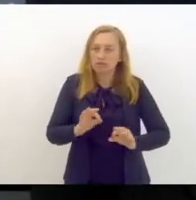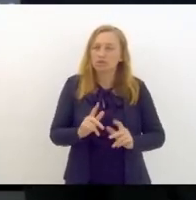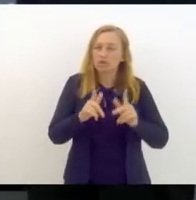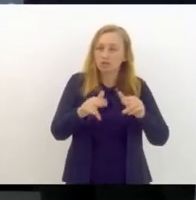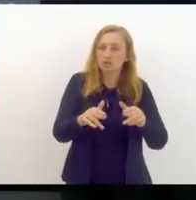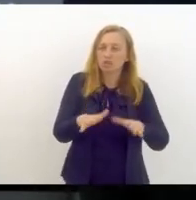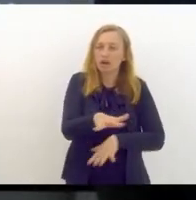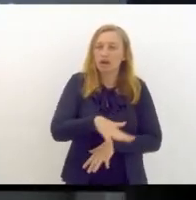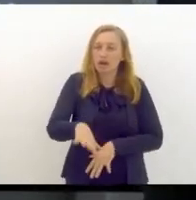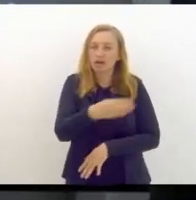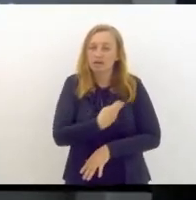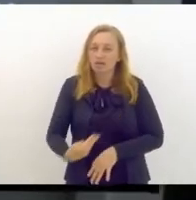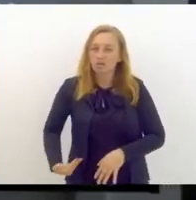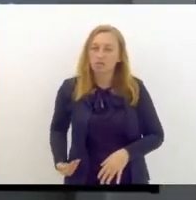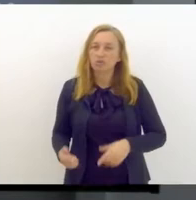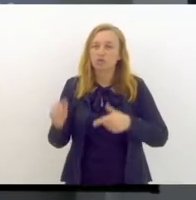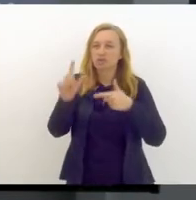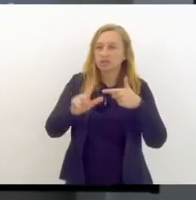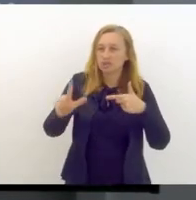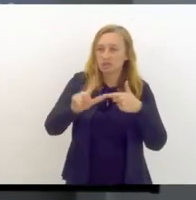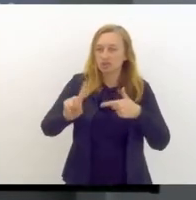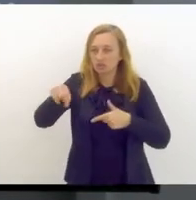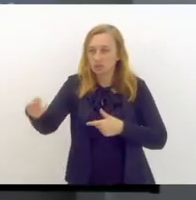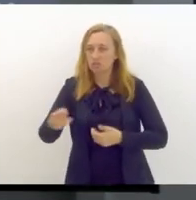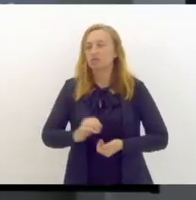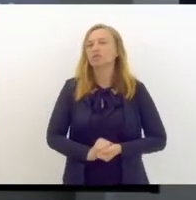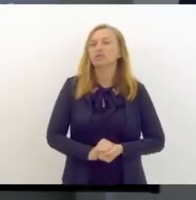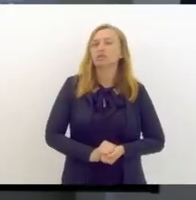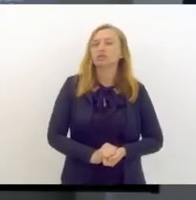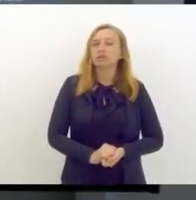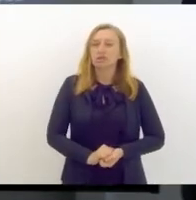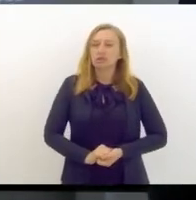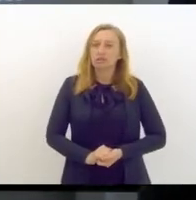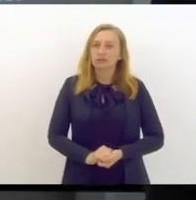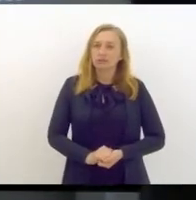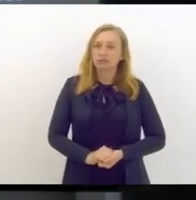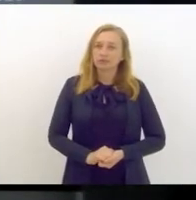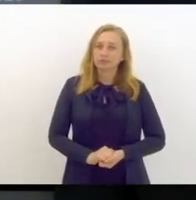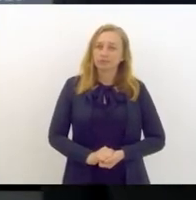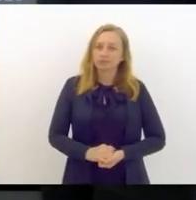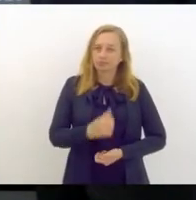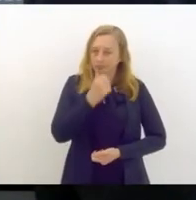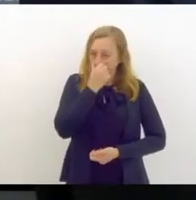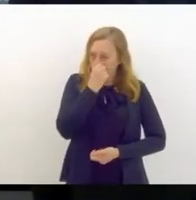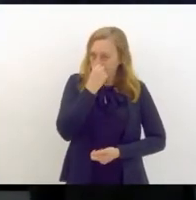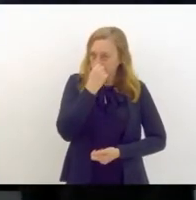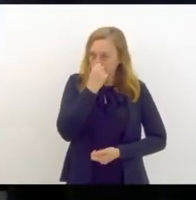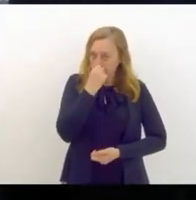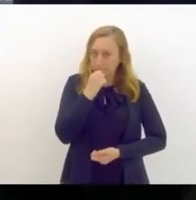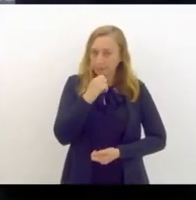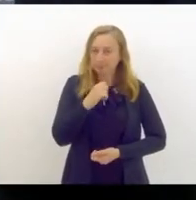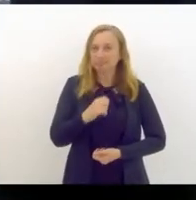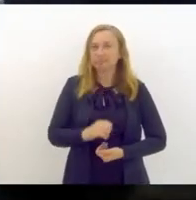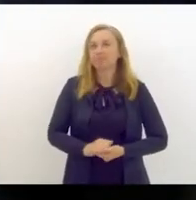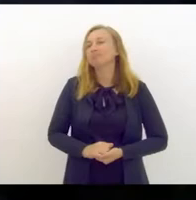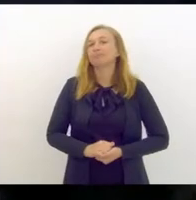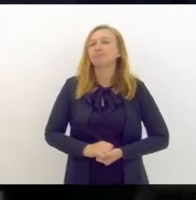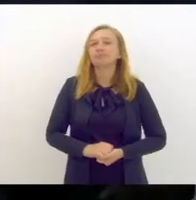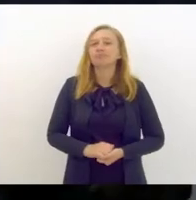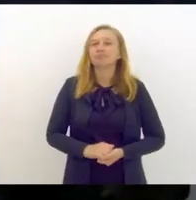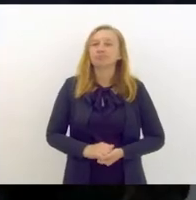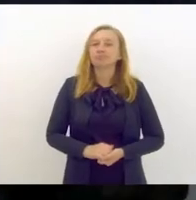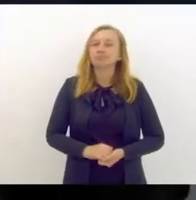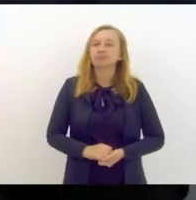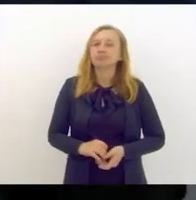público, empresarial, legislativo e o órgão. Valeu, Ricardo. E aí, vou passar para o meu colega só